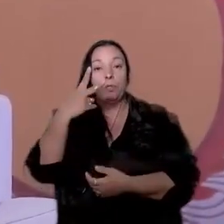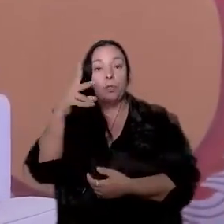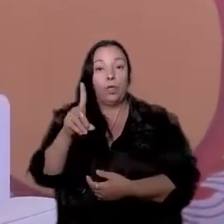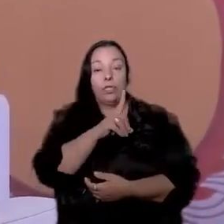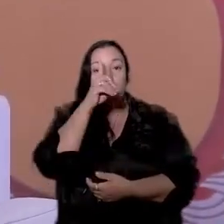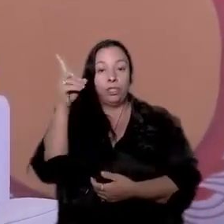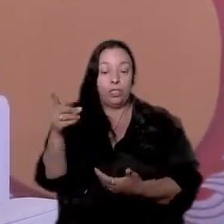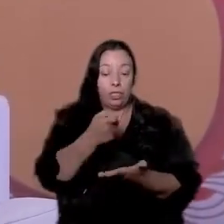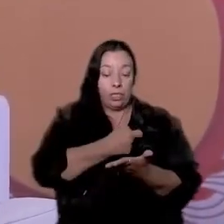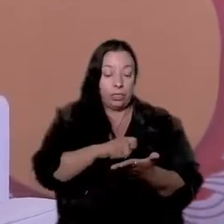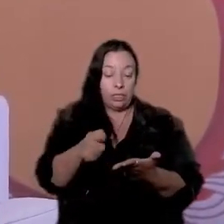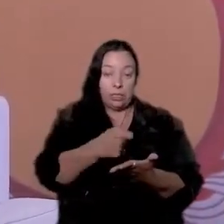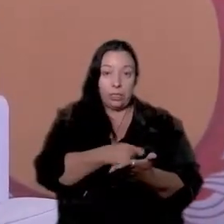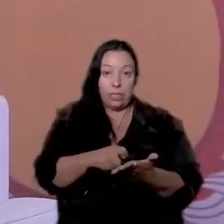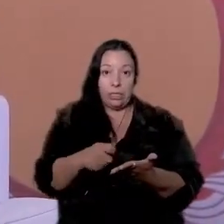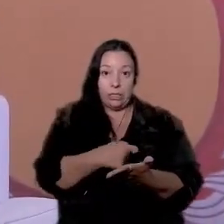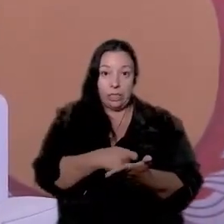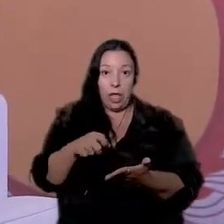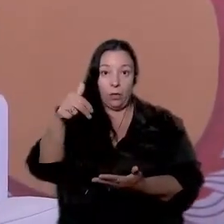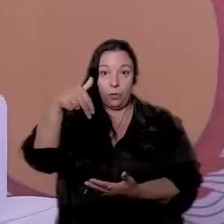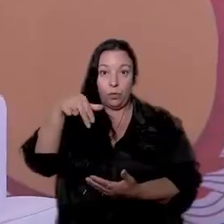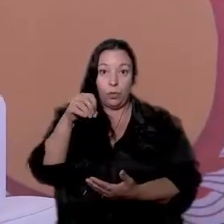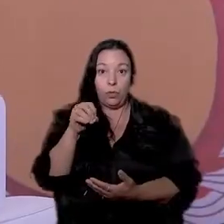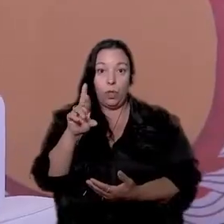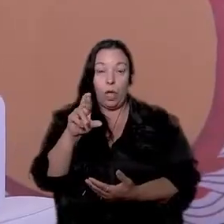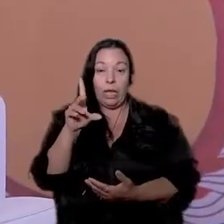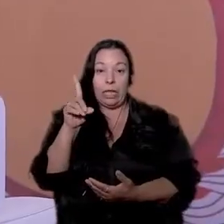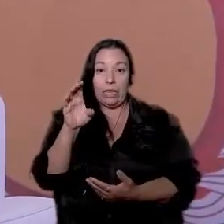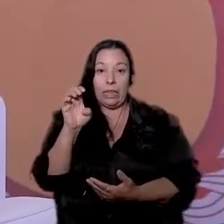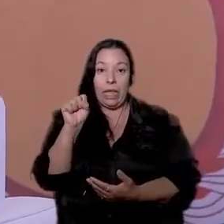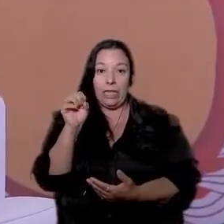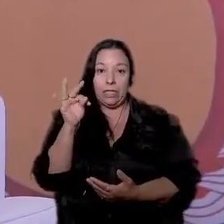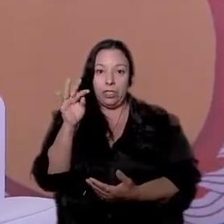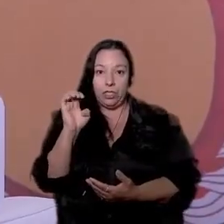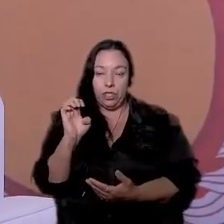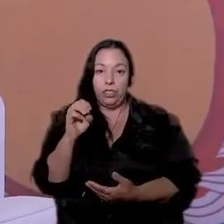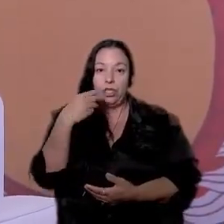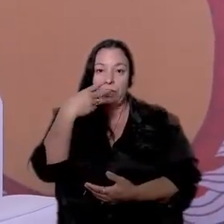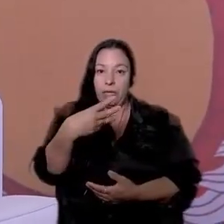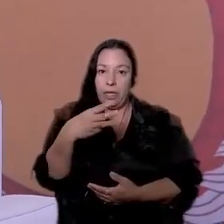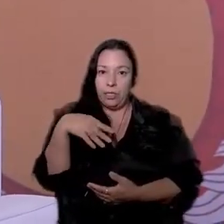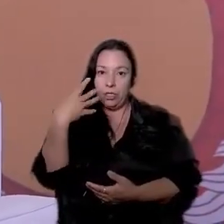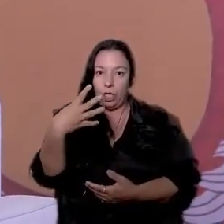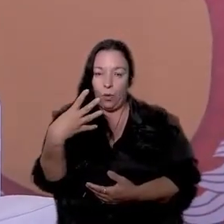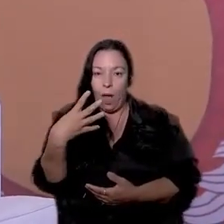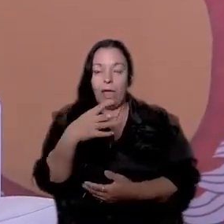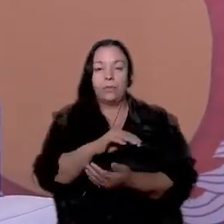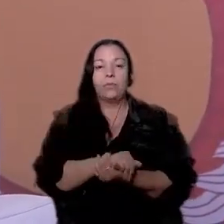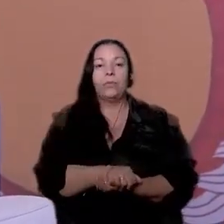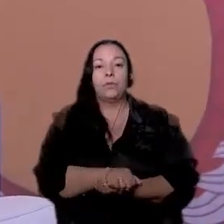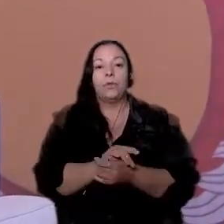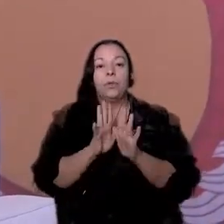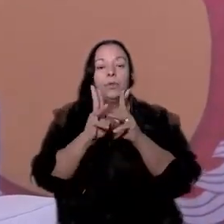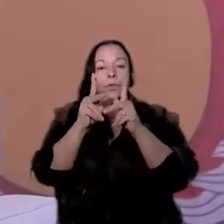dias de inscrição do Nordeste, que vai ser agora dia 3 e 4, nós não vamos dar no dia 4, porque todo mundo vai correr